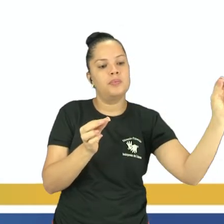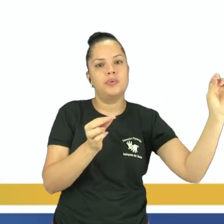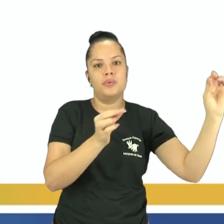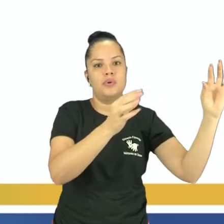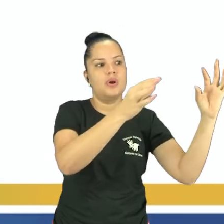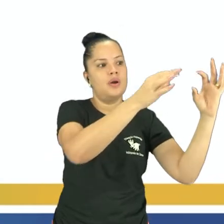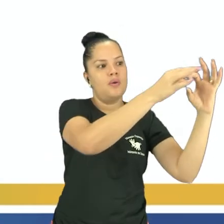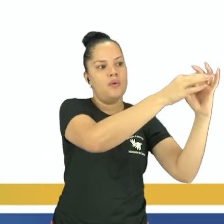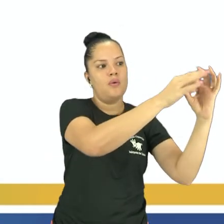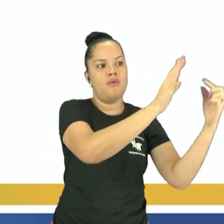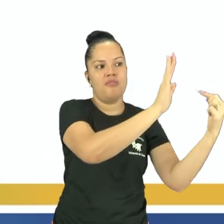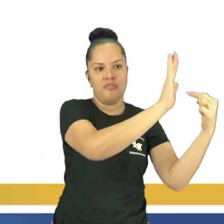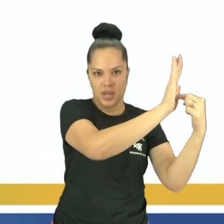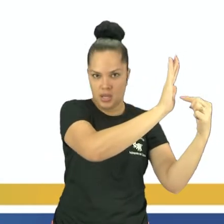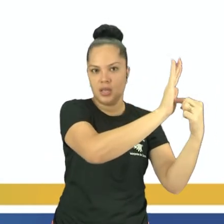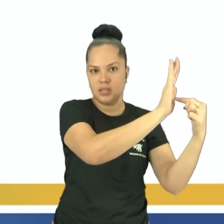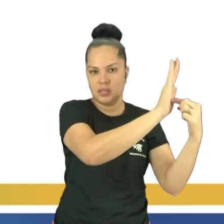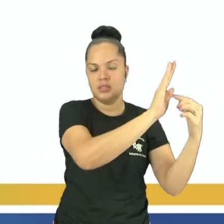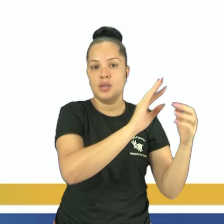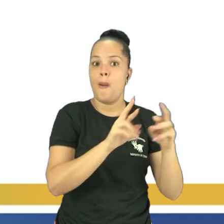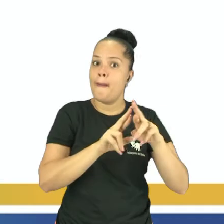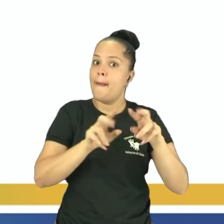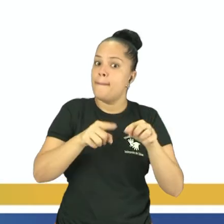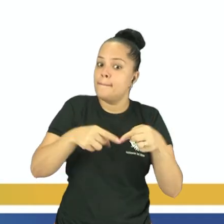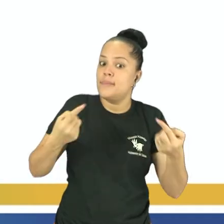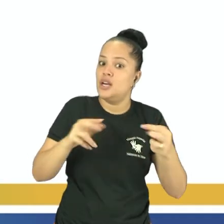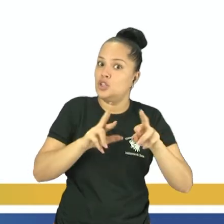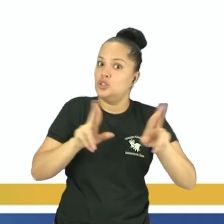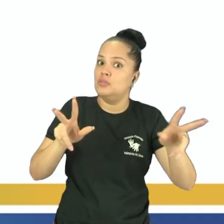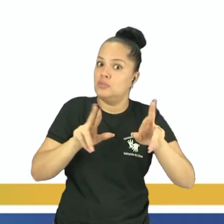se confunde com o lado dessa figura, ok?